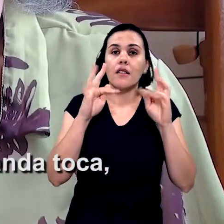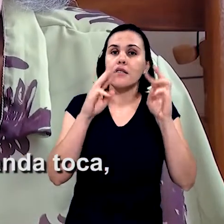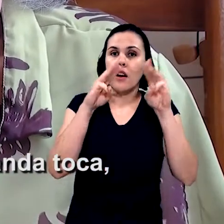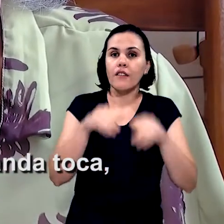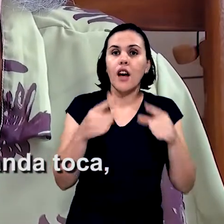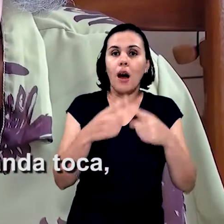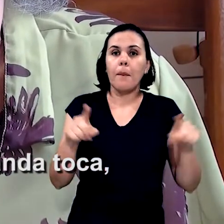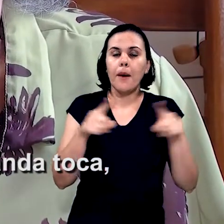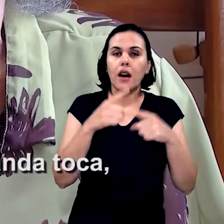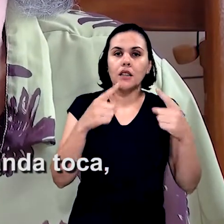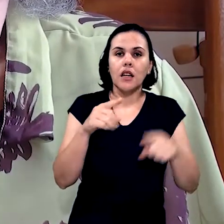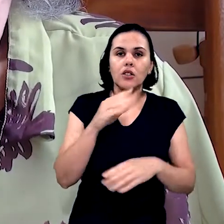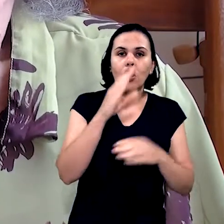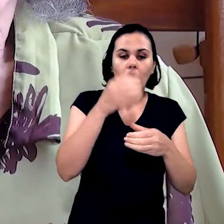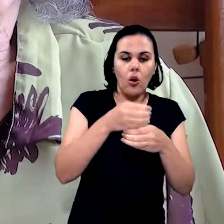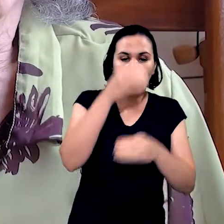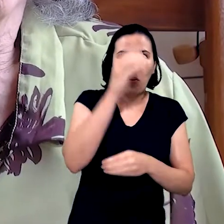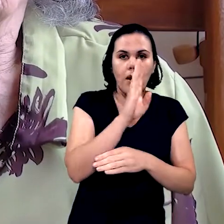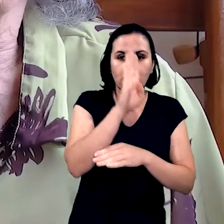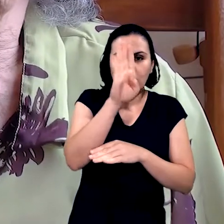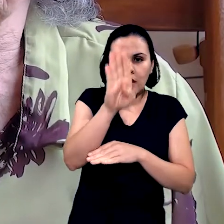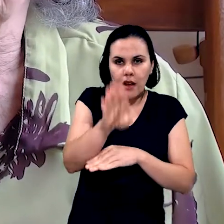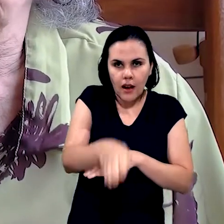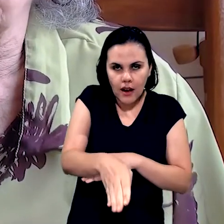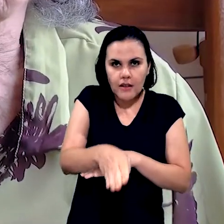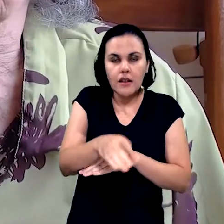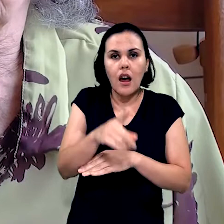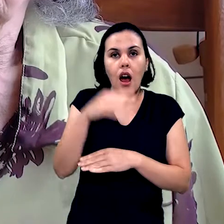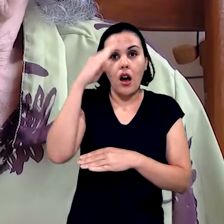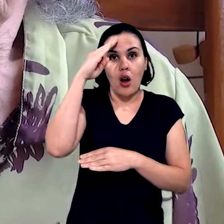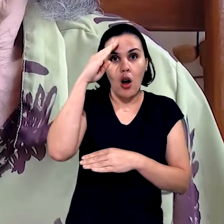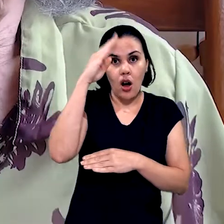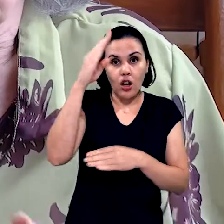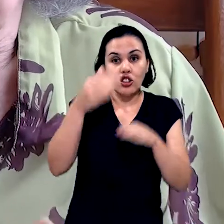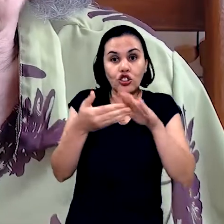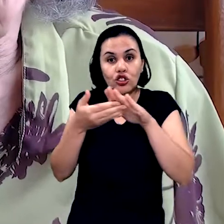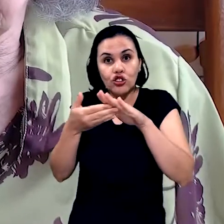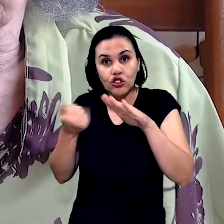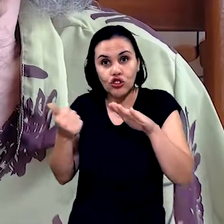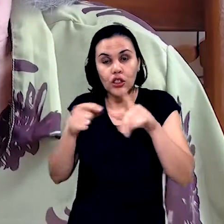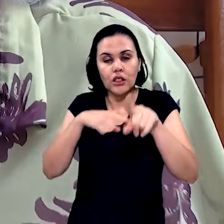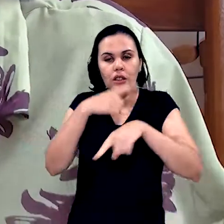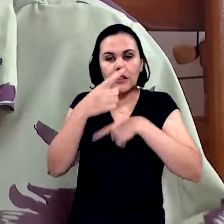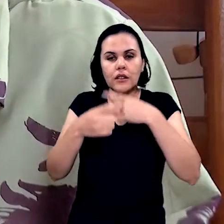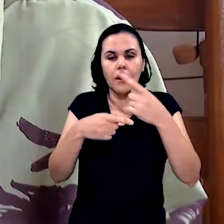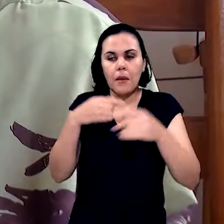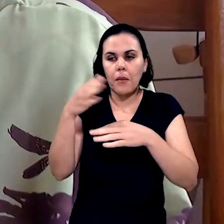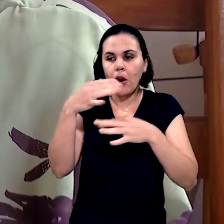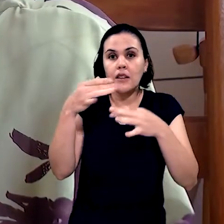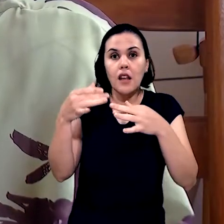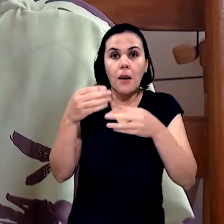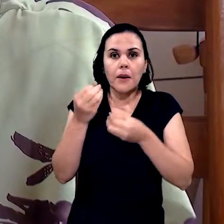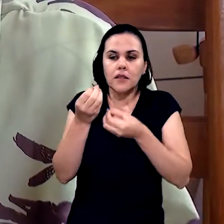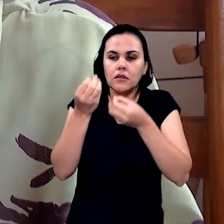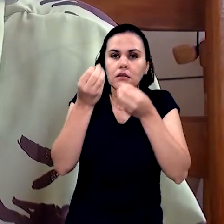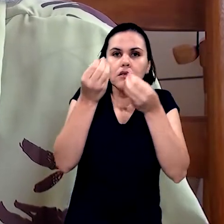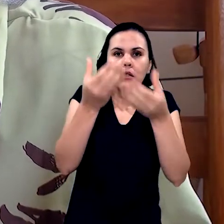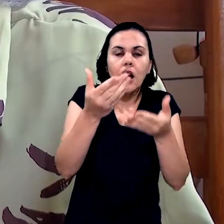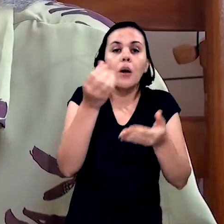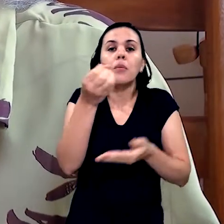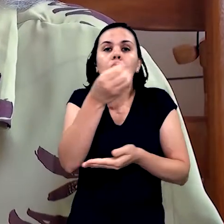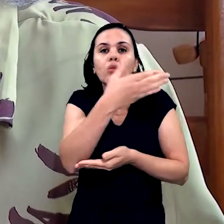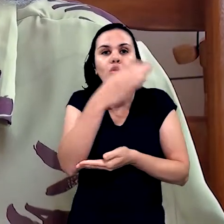toca, desce do mastro, o capitão do mastro tira a bandeira e entrega para o novo que foi